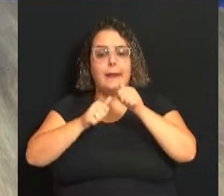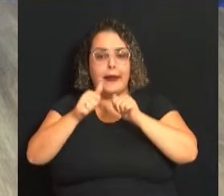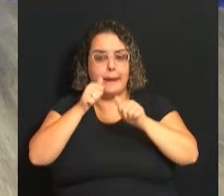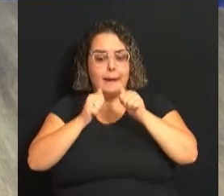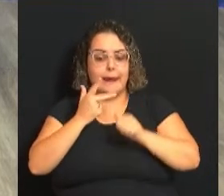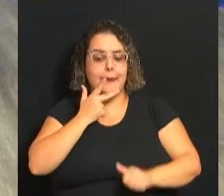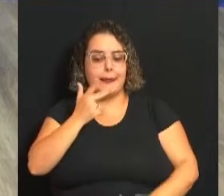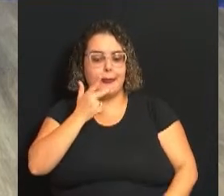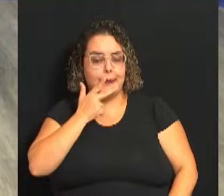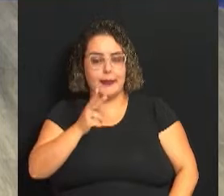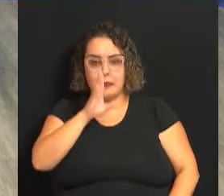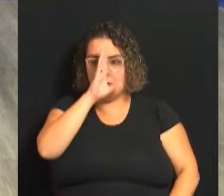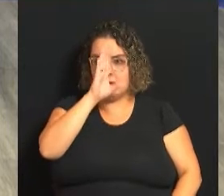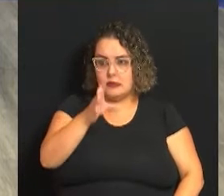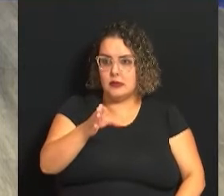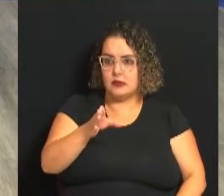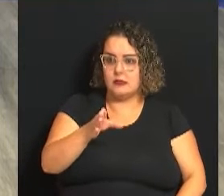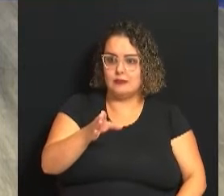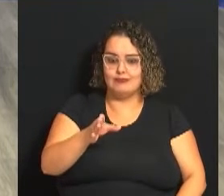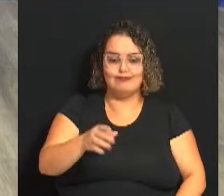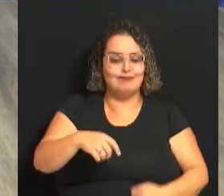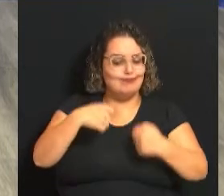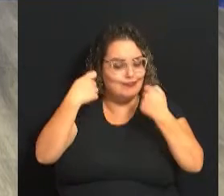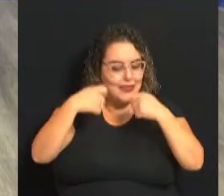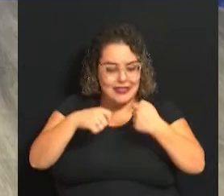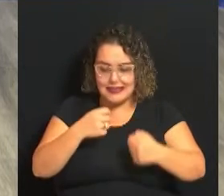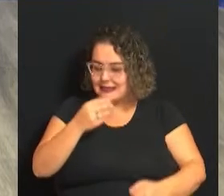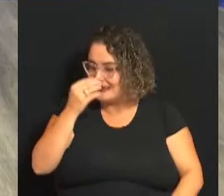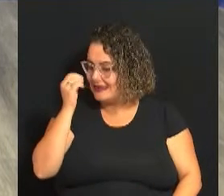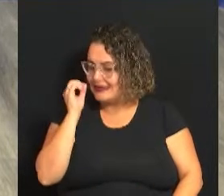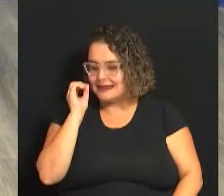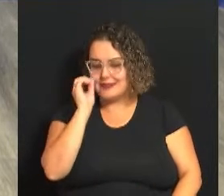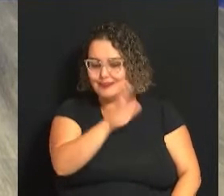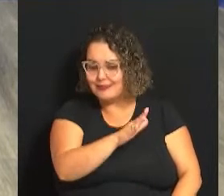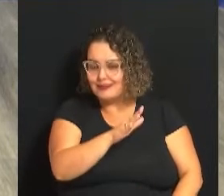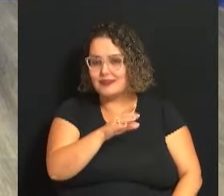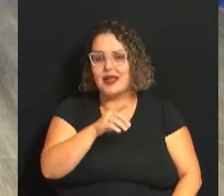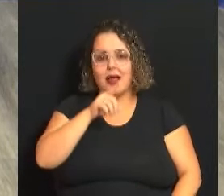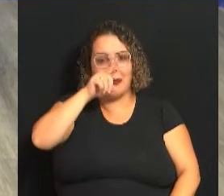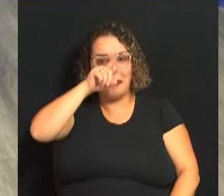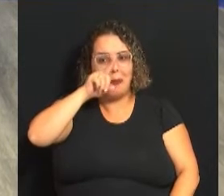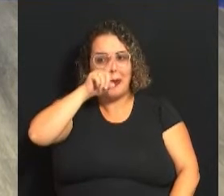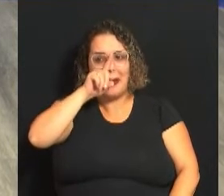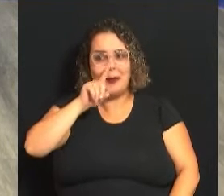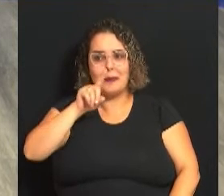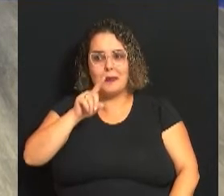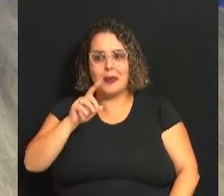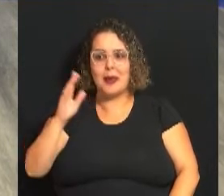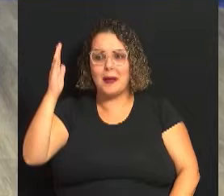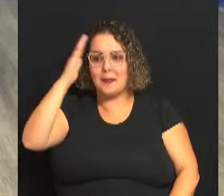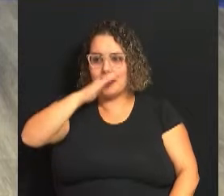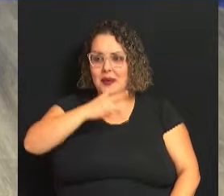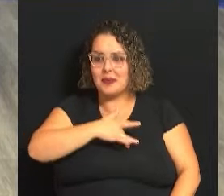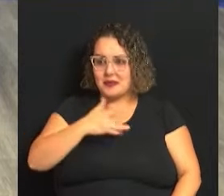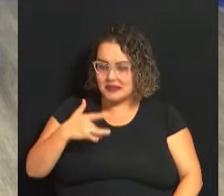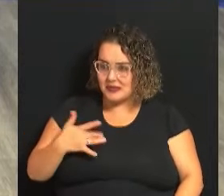cigarro, principalmente, aí são sempre perigosos, sempre podem fazer mal à saúde, doutor?